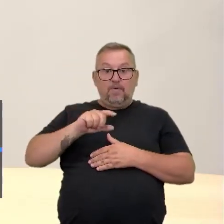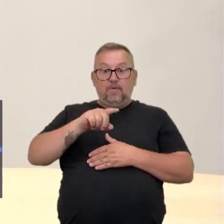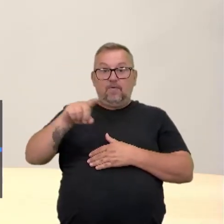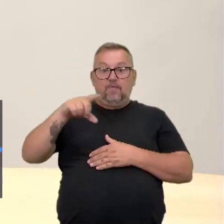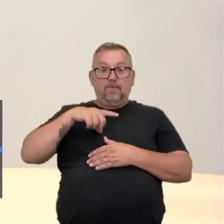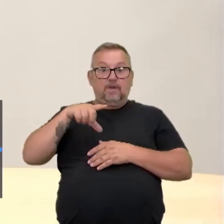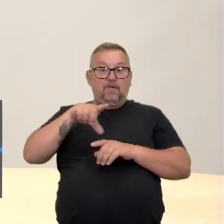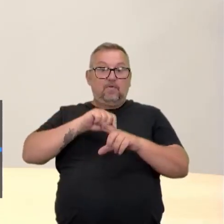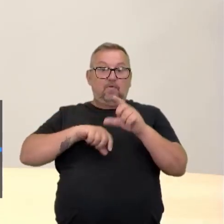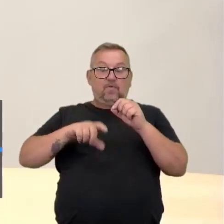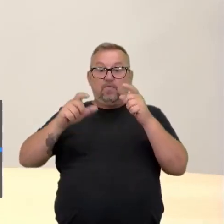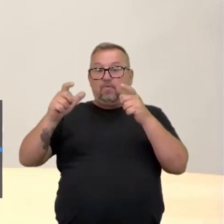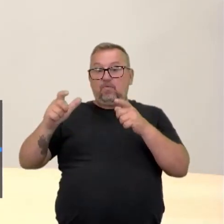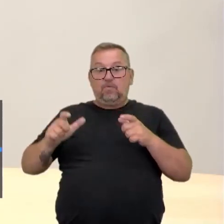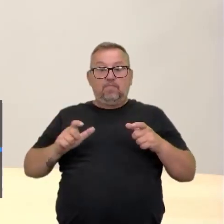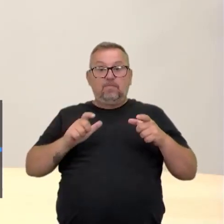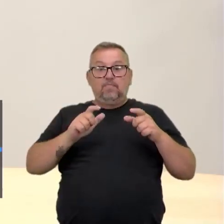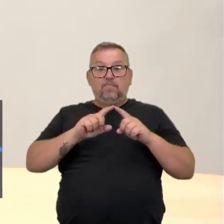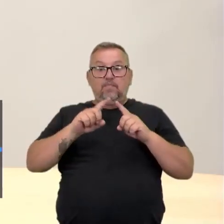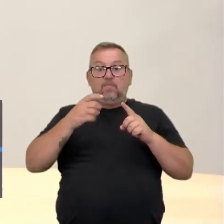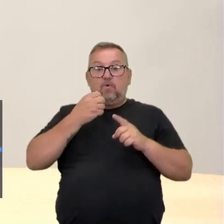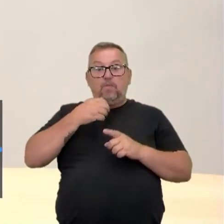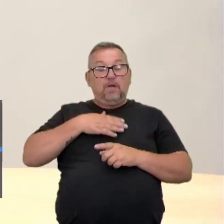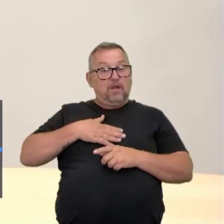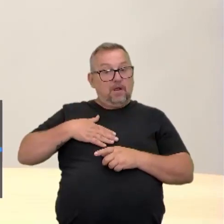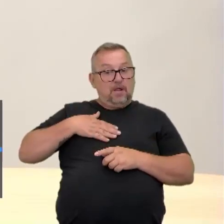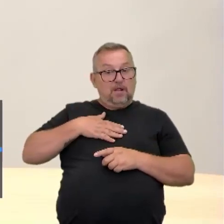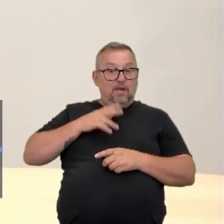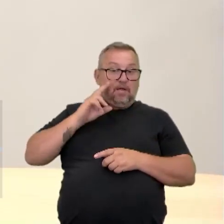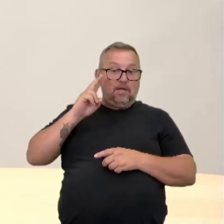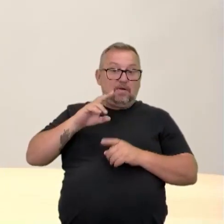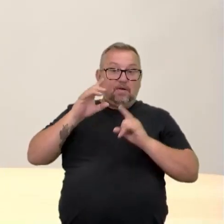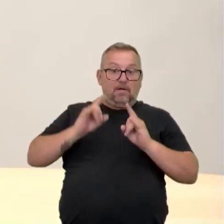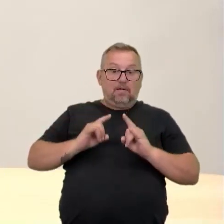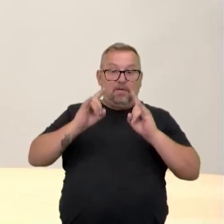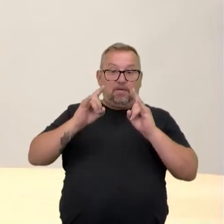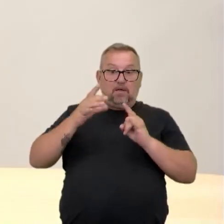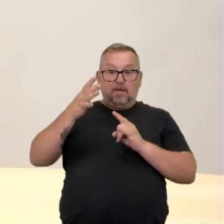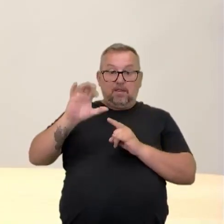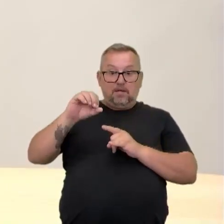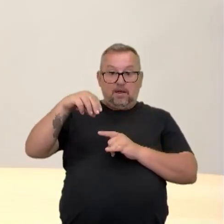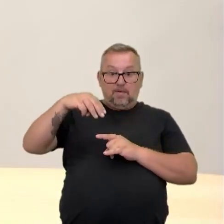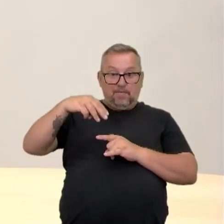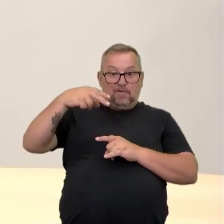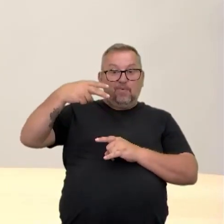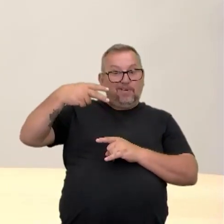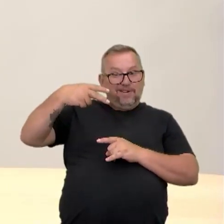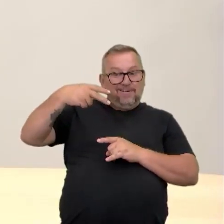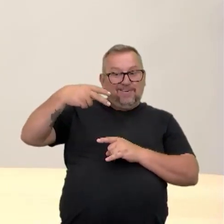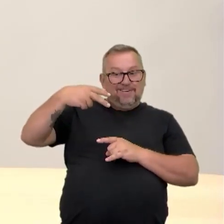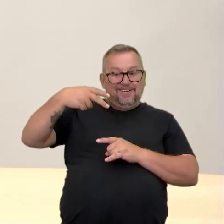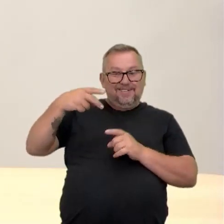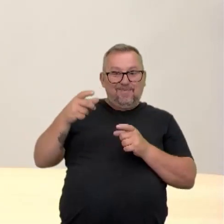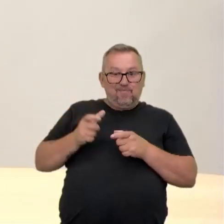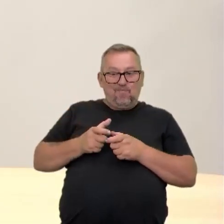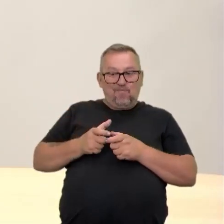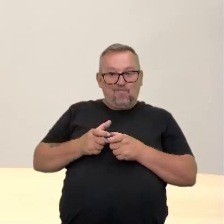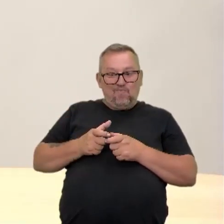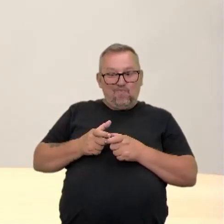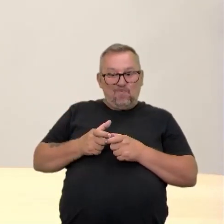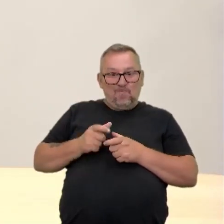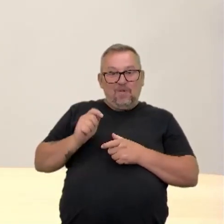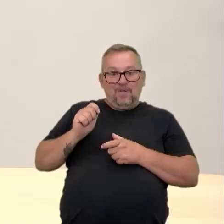tem que escolher localização para o seu bem-estar. E aí você mora num apartamento de 10 metros quadrados, né? Porque você paga